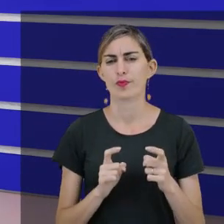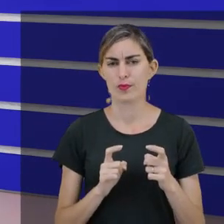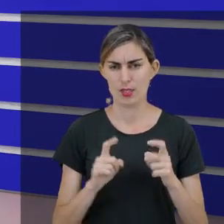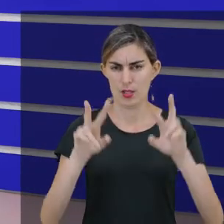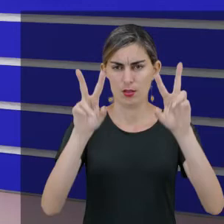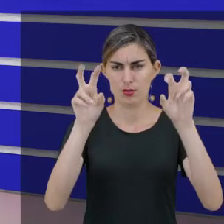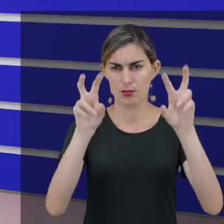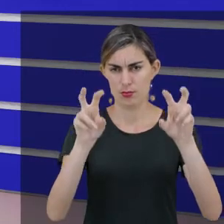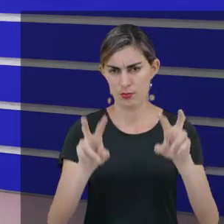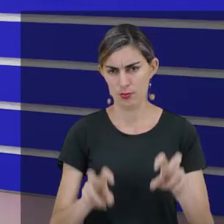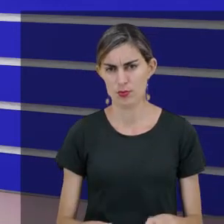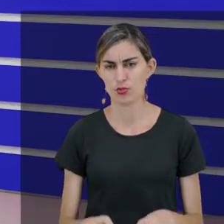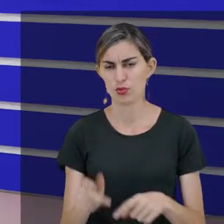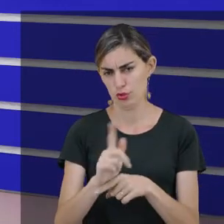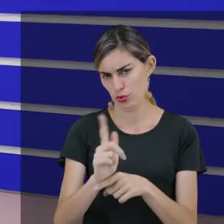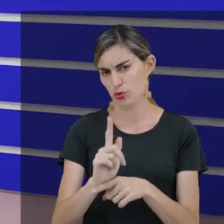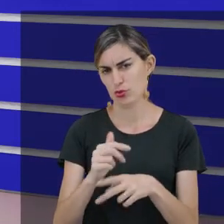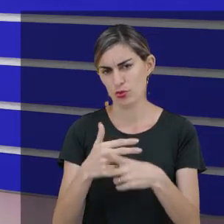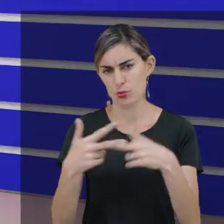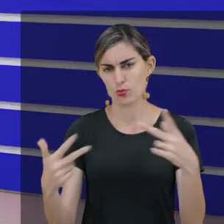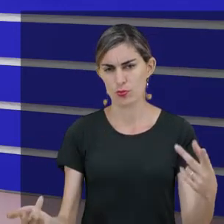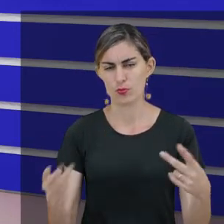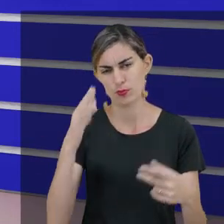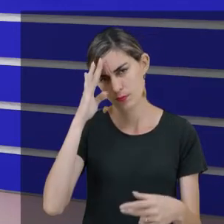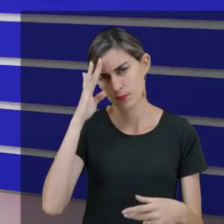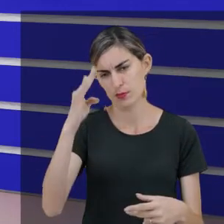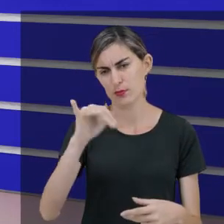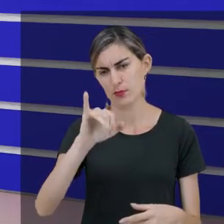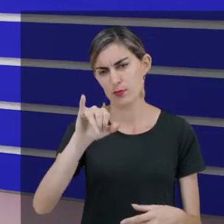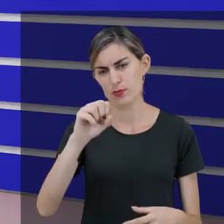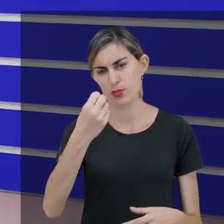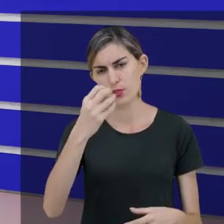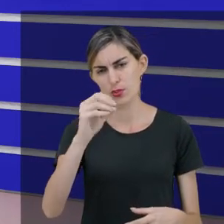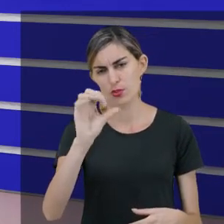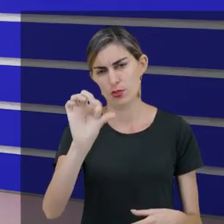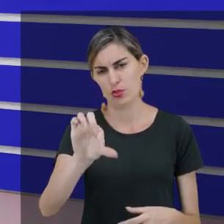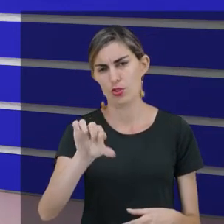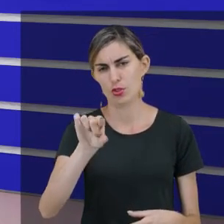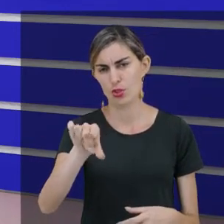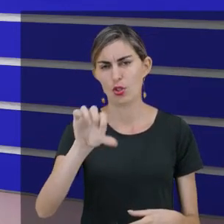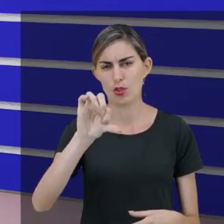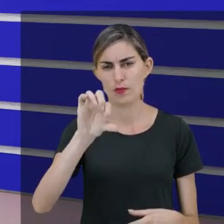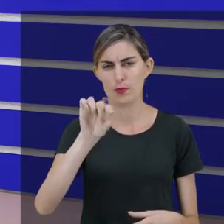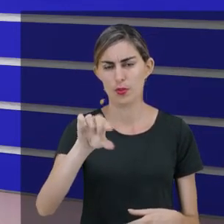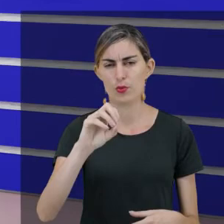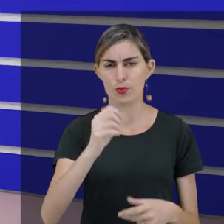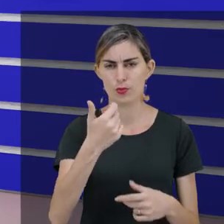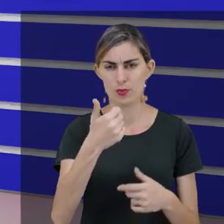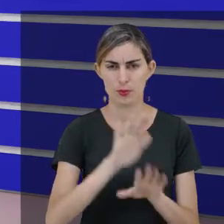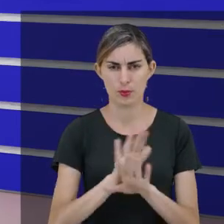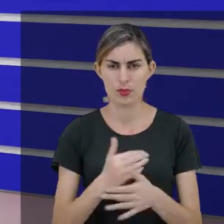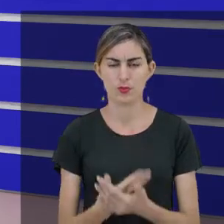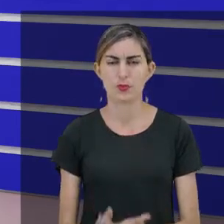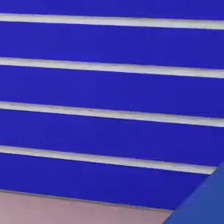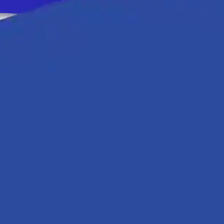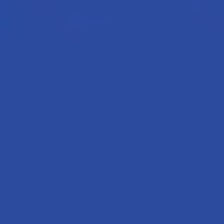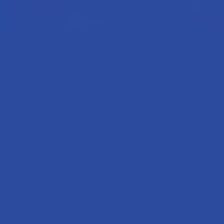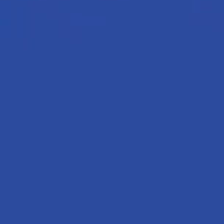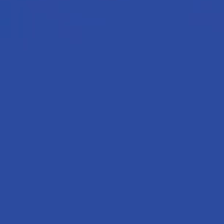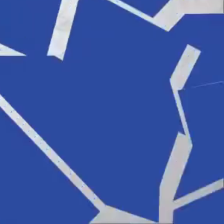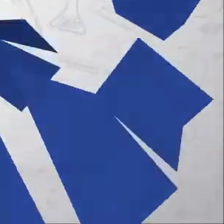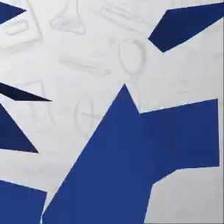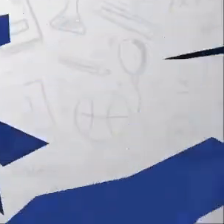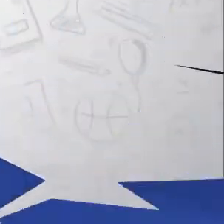relação a essa temática da gestão da qualidade, principalmente a ISO 9001, e até a próxima.